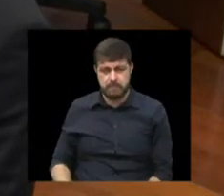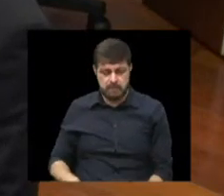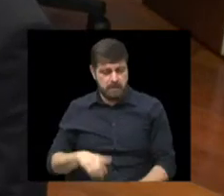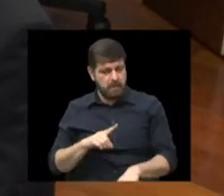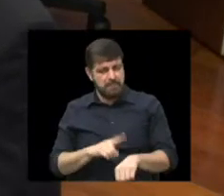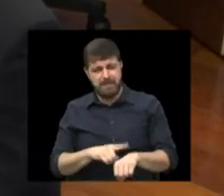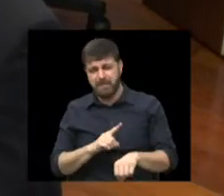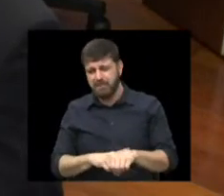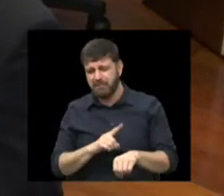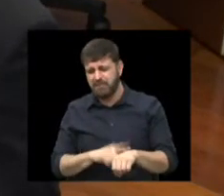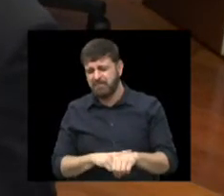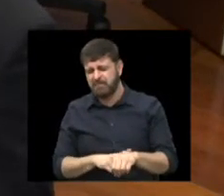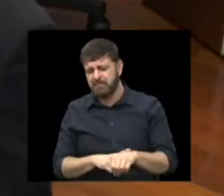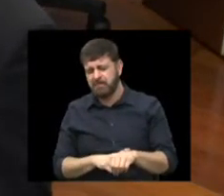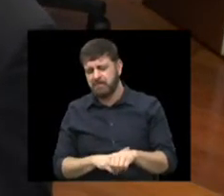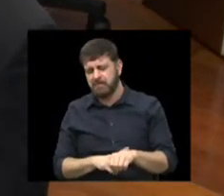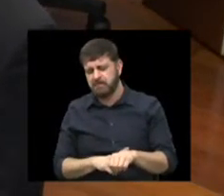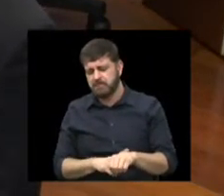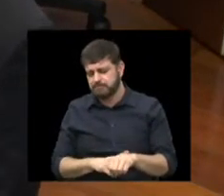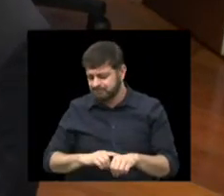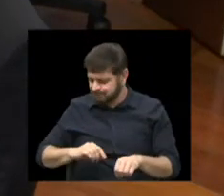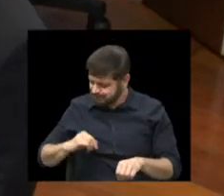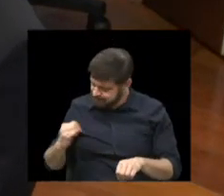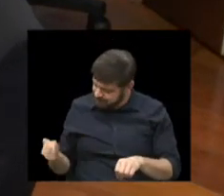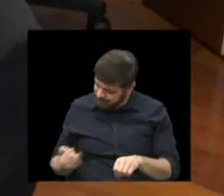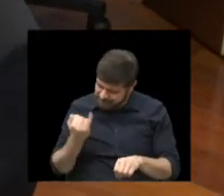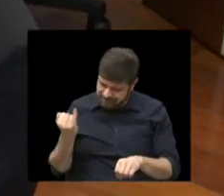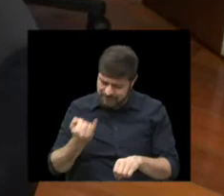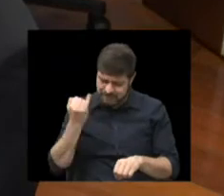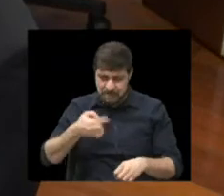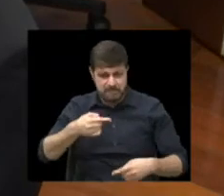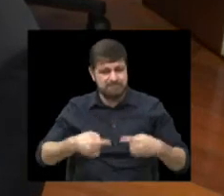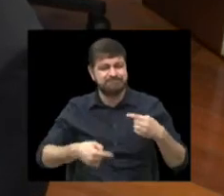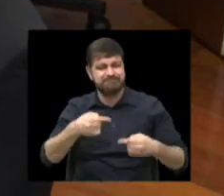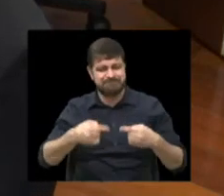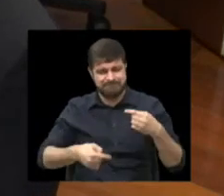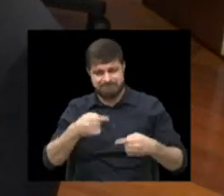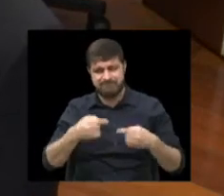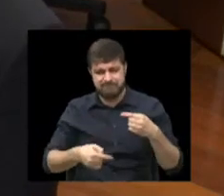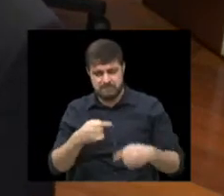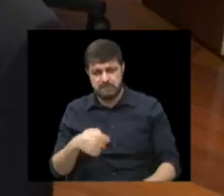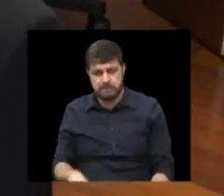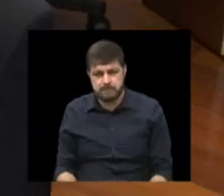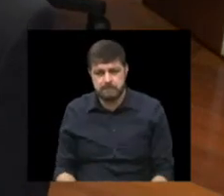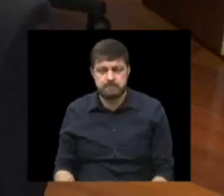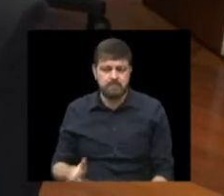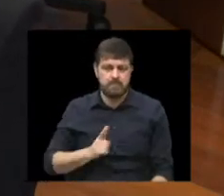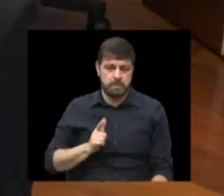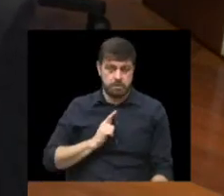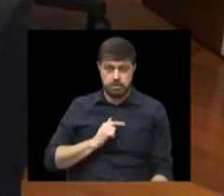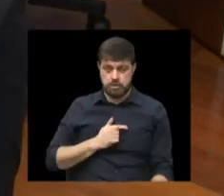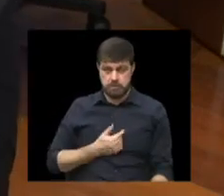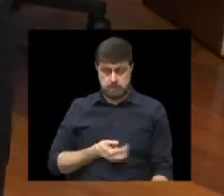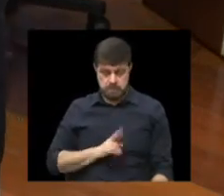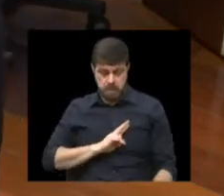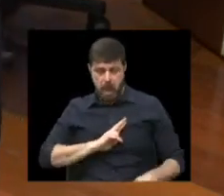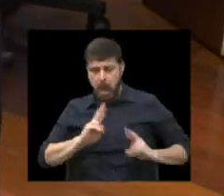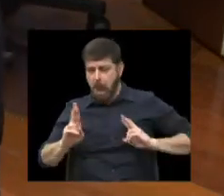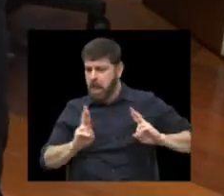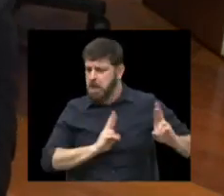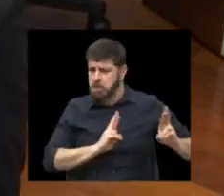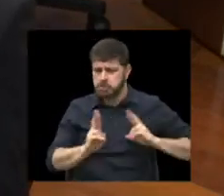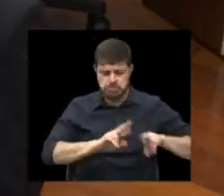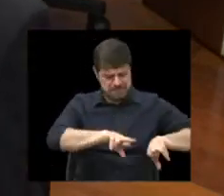momento muito oportuno para se discutir esse tema. Estavam lá presentes líderes religiosos das mais